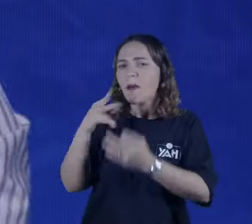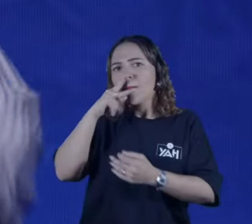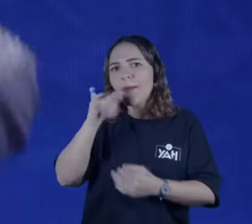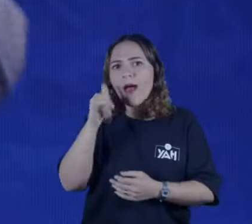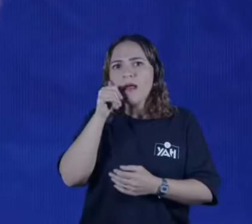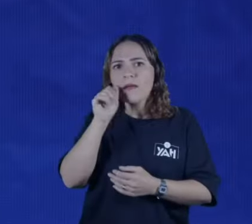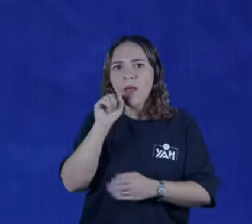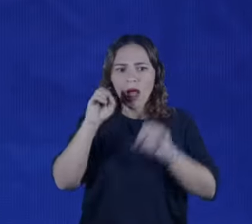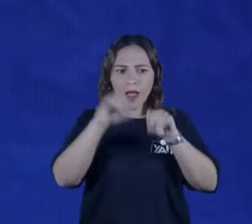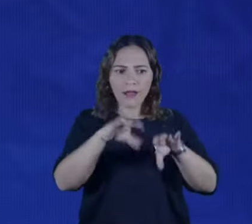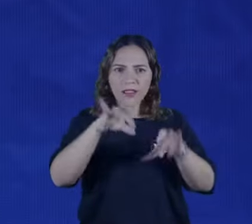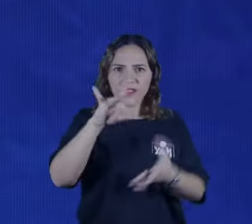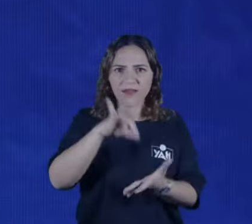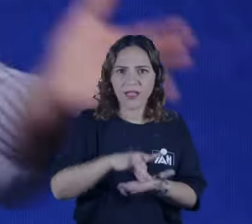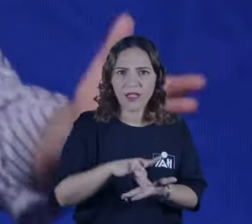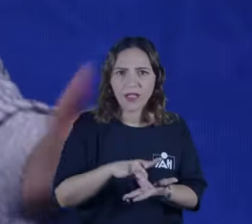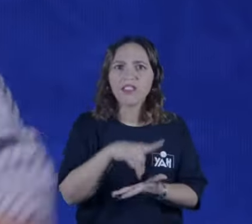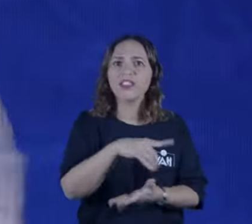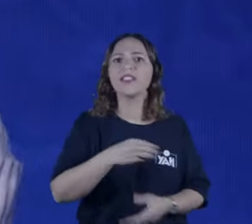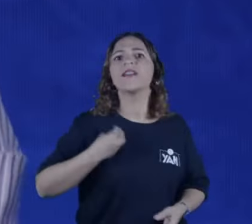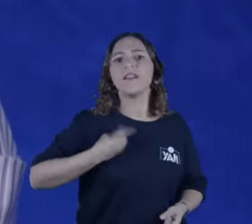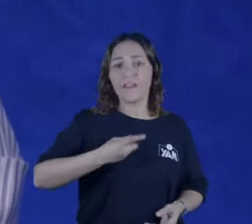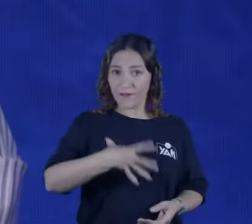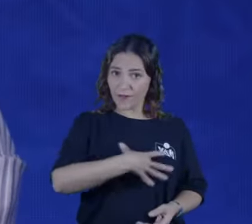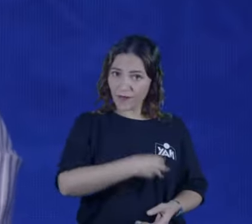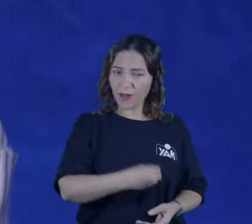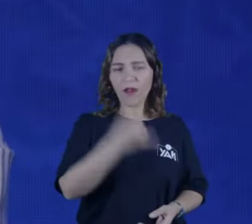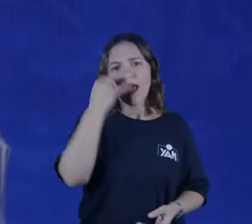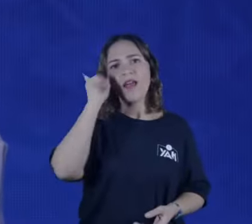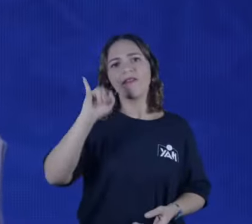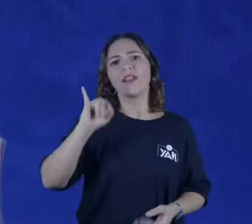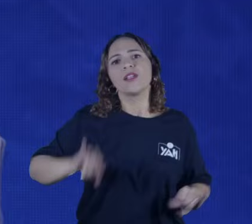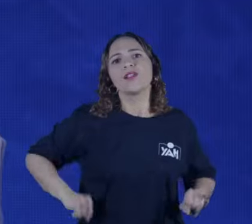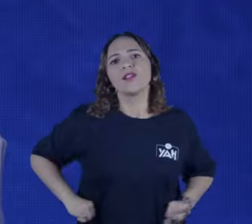a verdade, são filhos que vão evitar as dores.